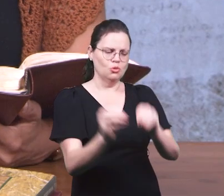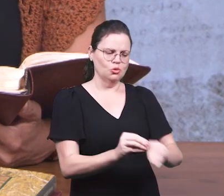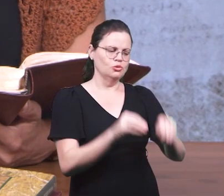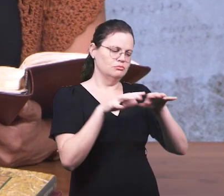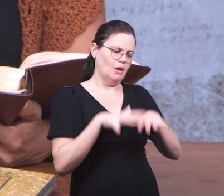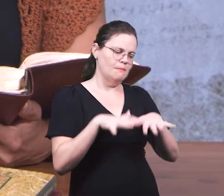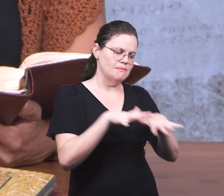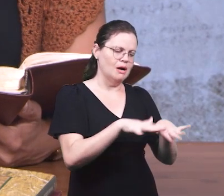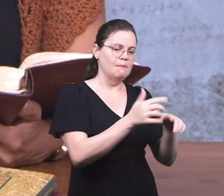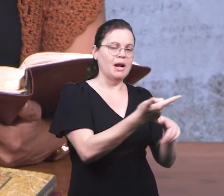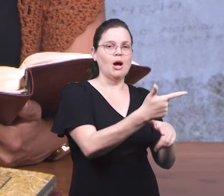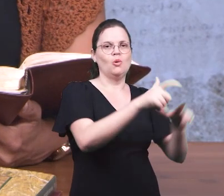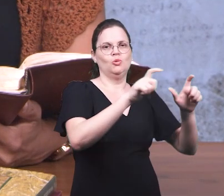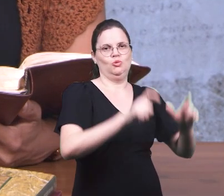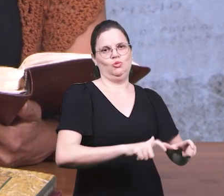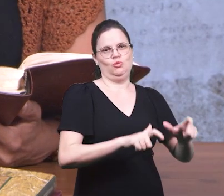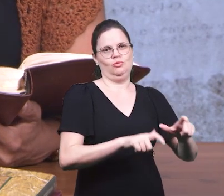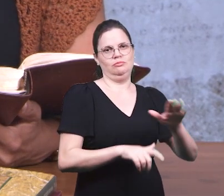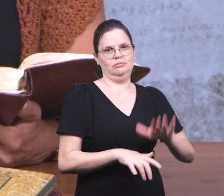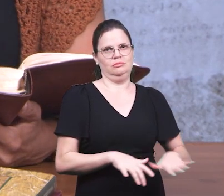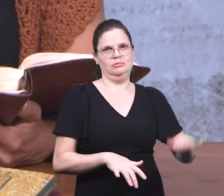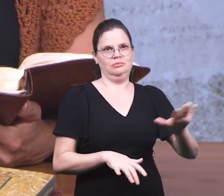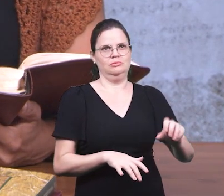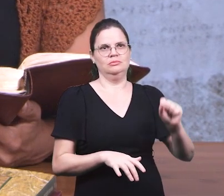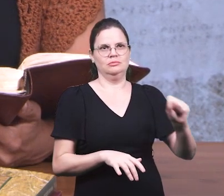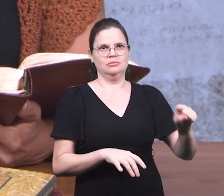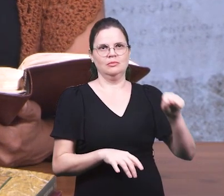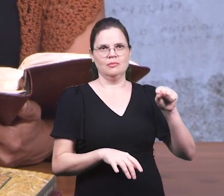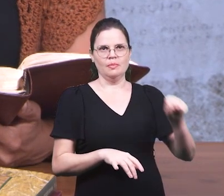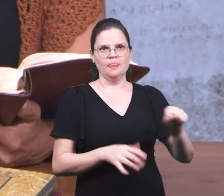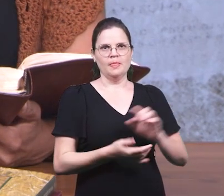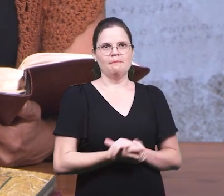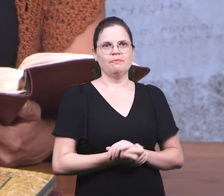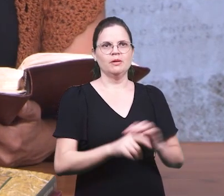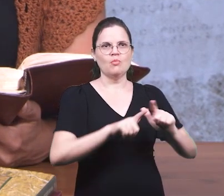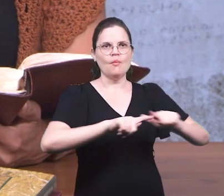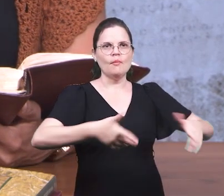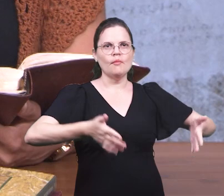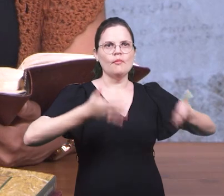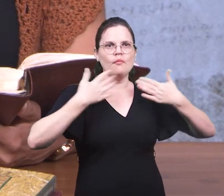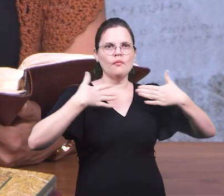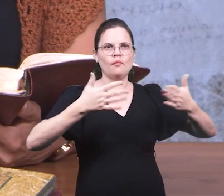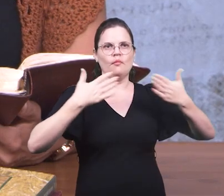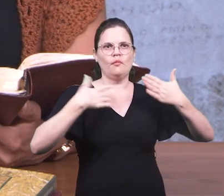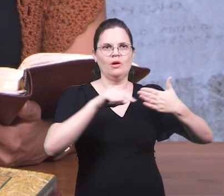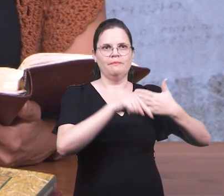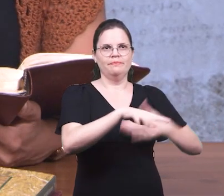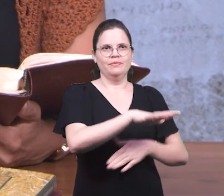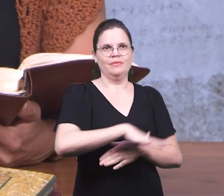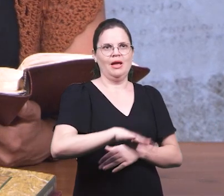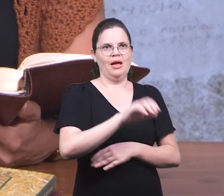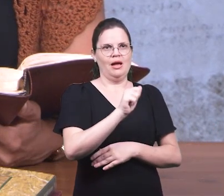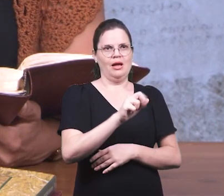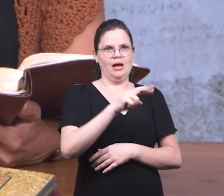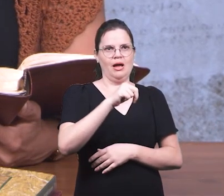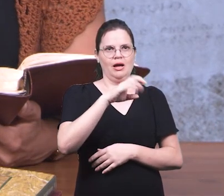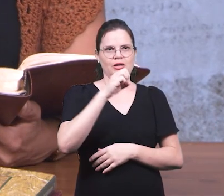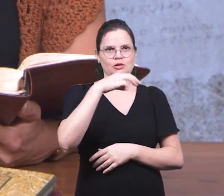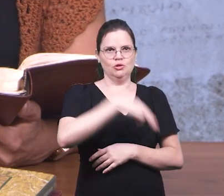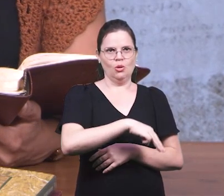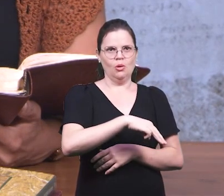e alojaram-se desta banda de Arnon, que está no deserto e sai dos termos dos